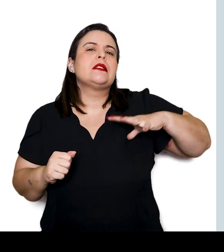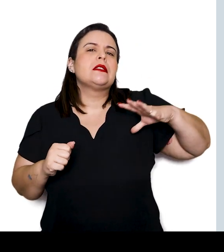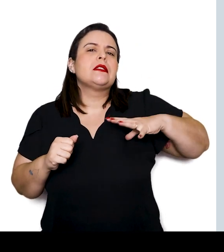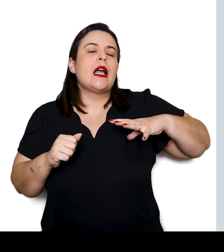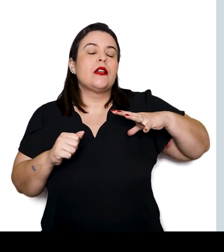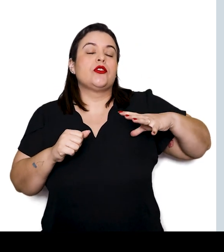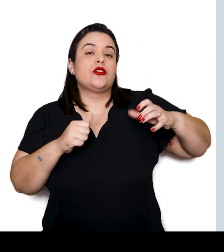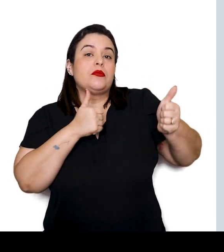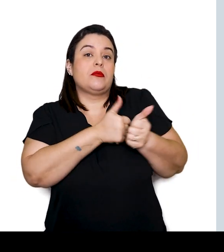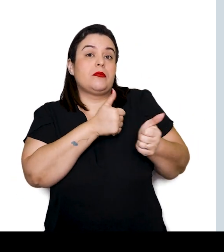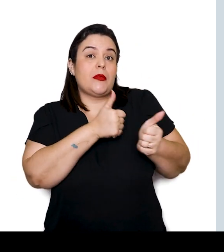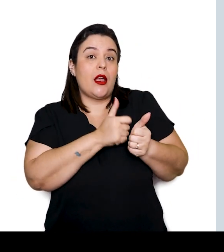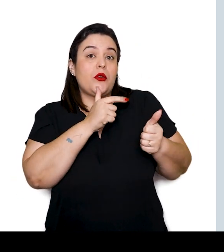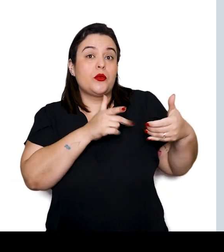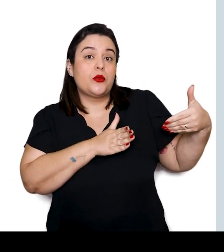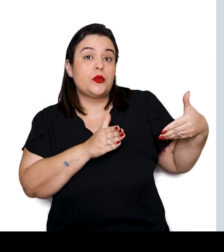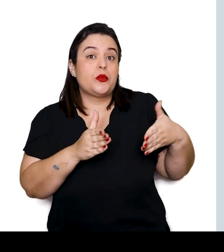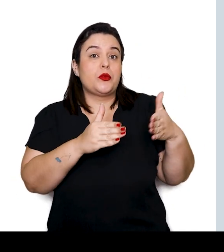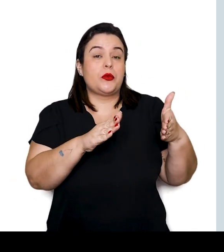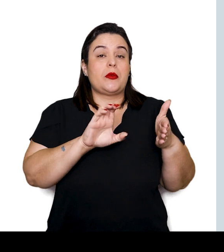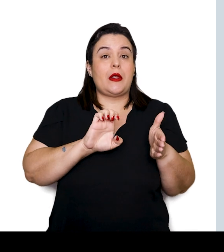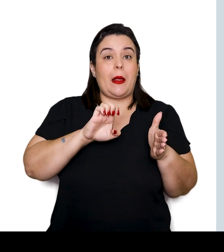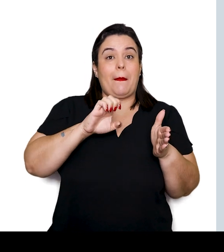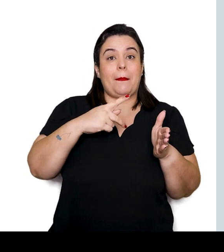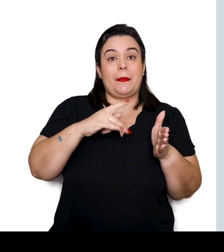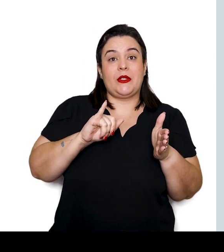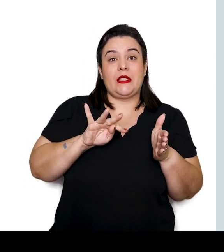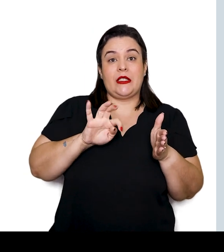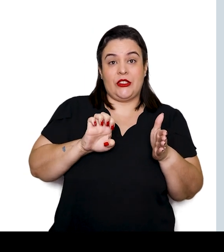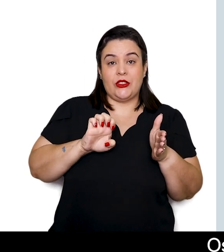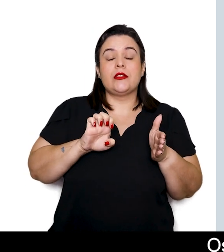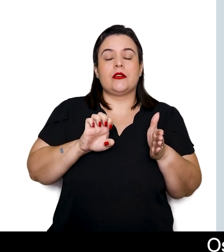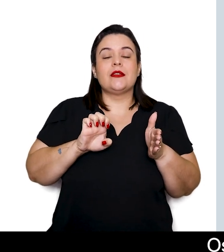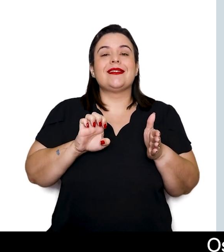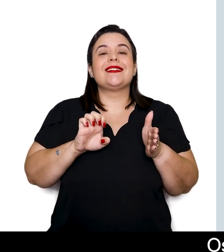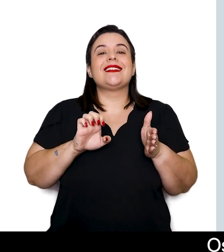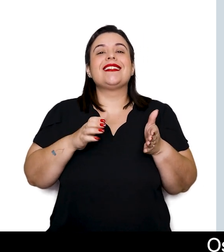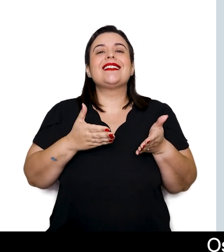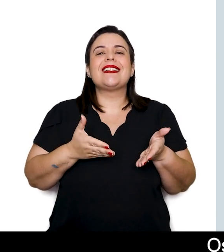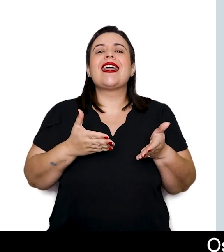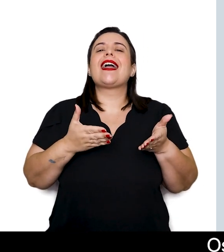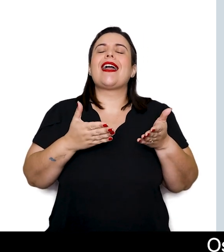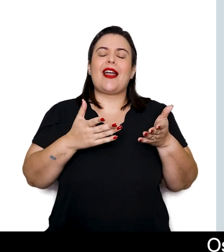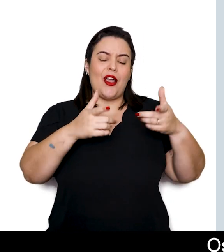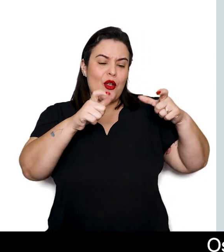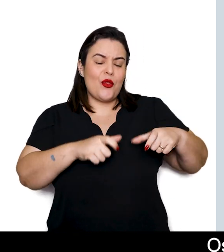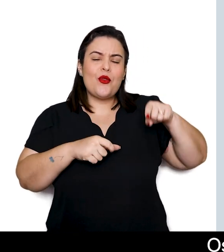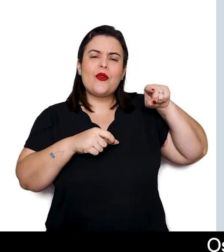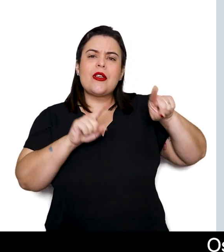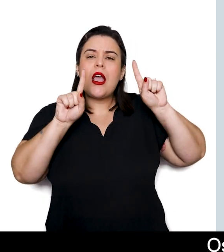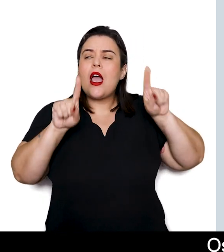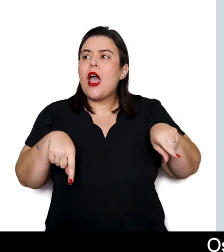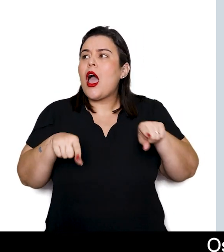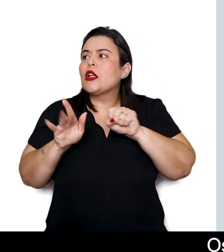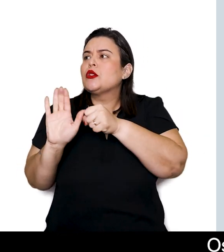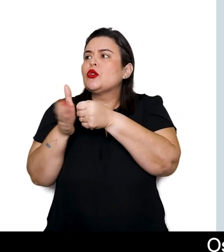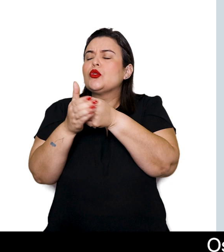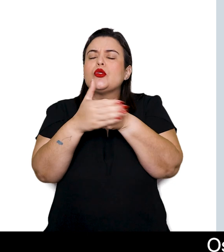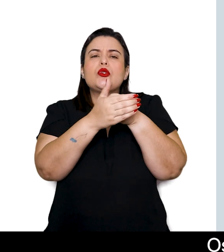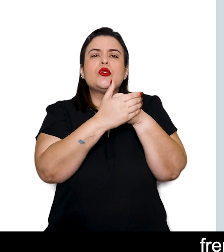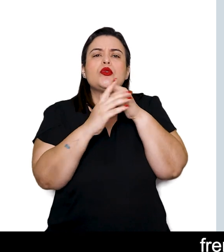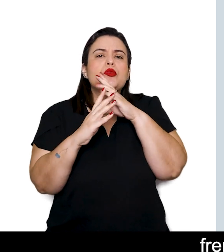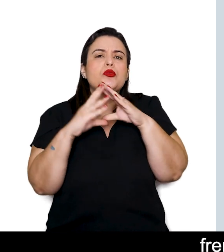uma cidade às margens da foz do rio Epte, no Sena. Os jardins de Monet em Giverny se tornaram um